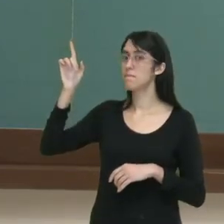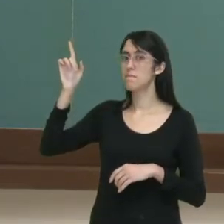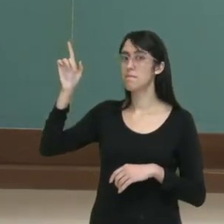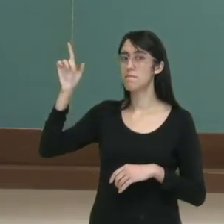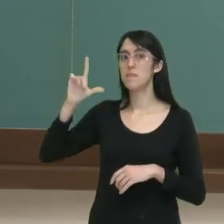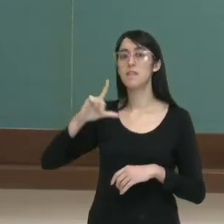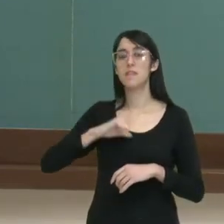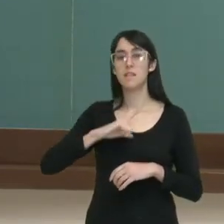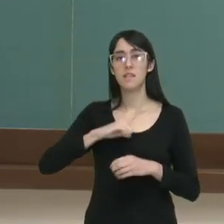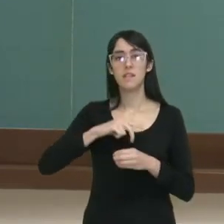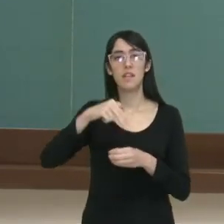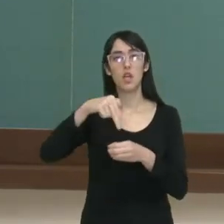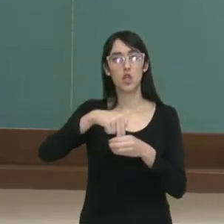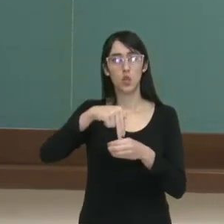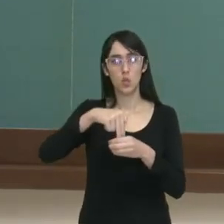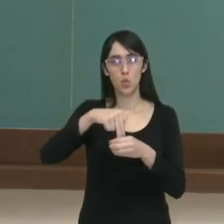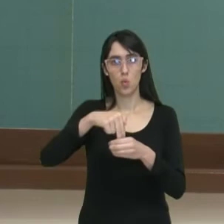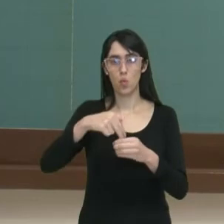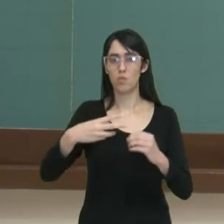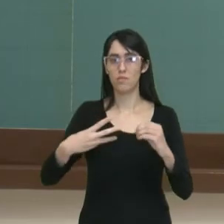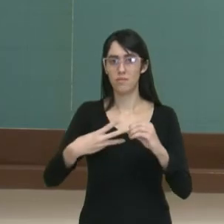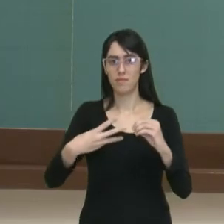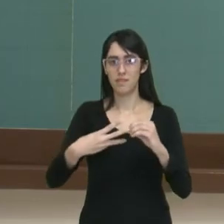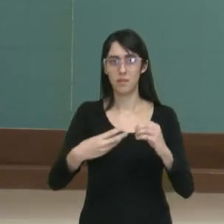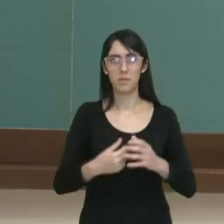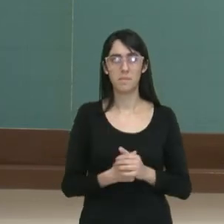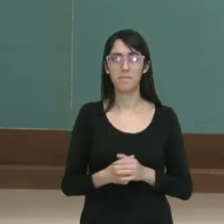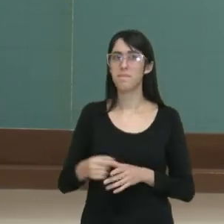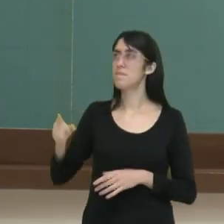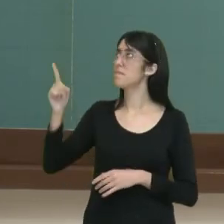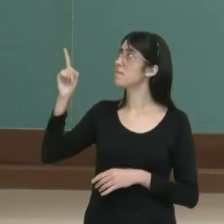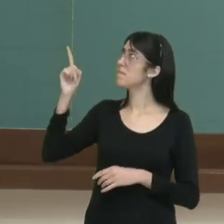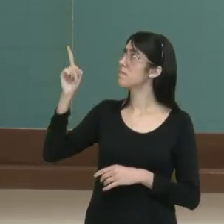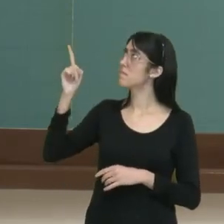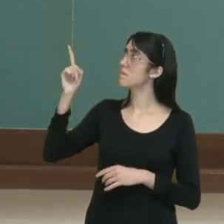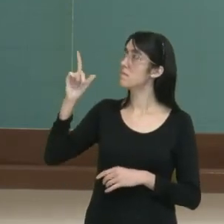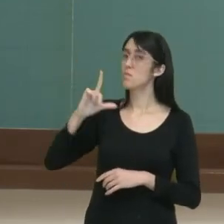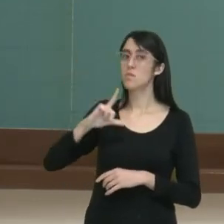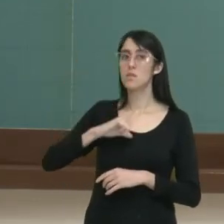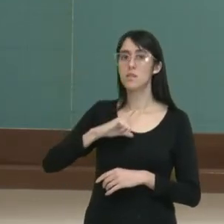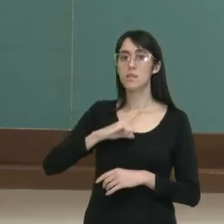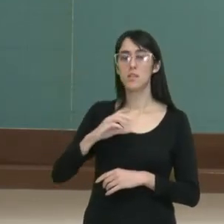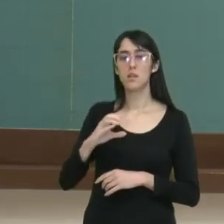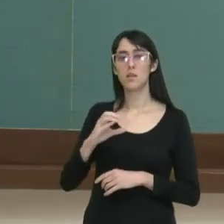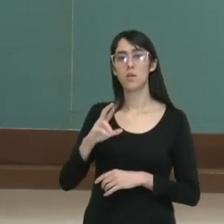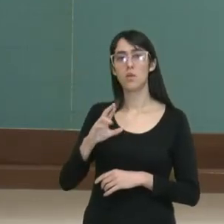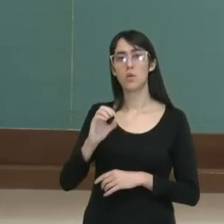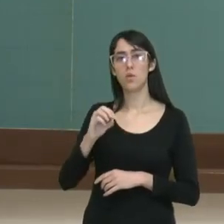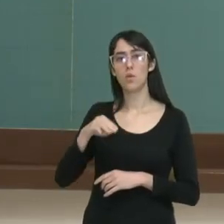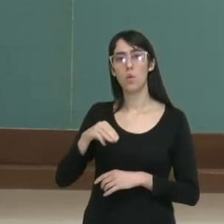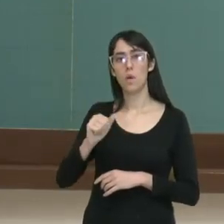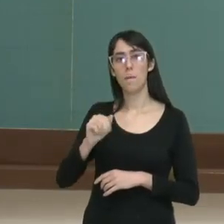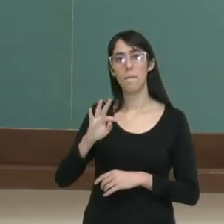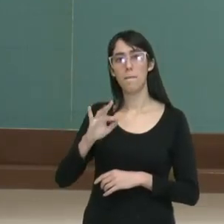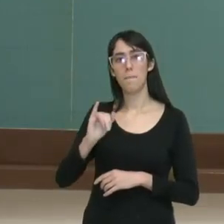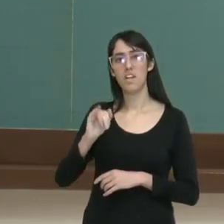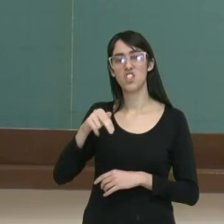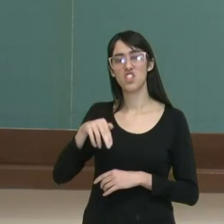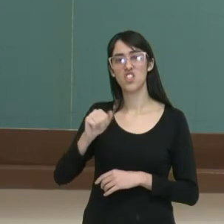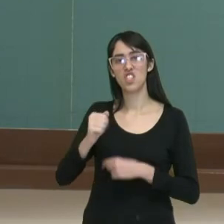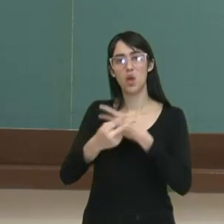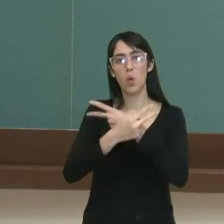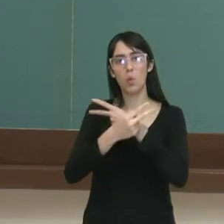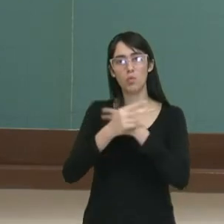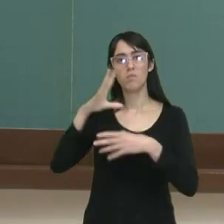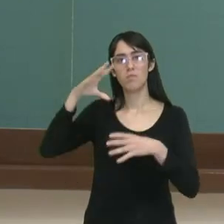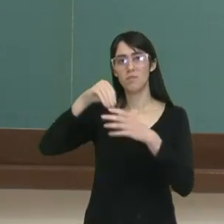o núcleo desta célula, aqui nós temos uma cromatina, um cromossomo. Dentro deste